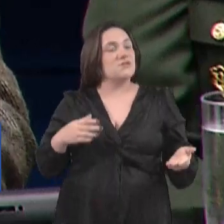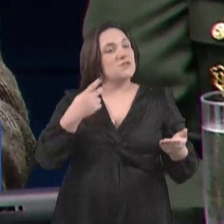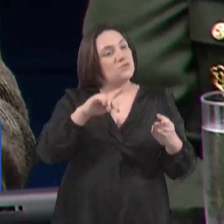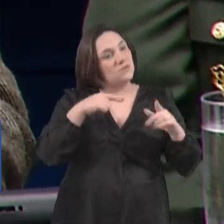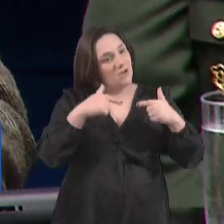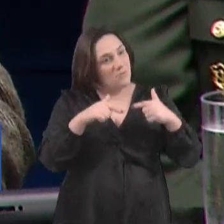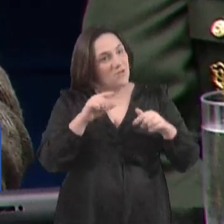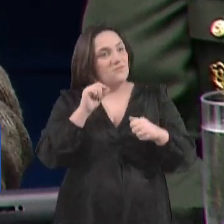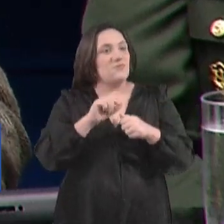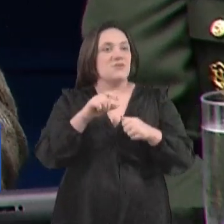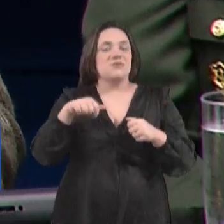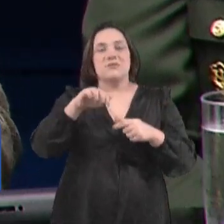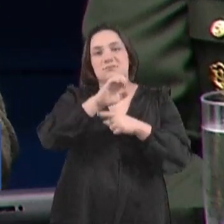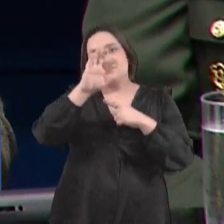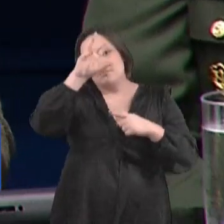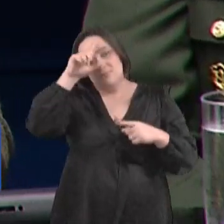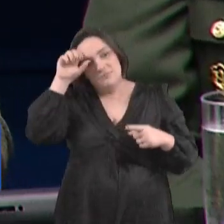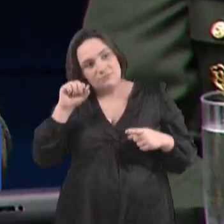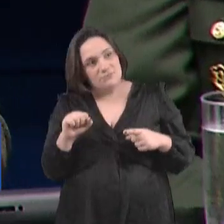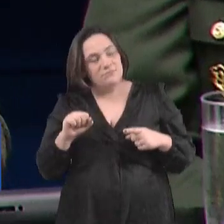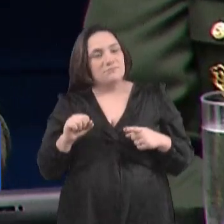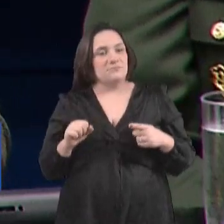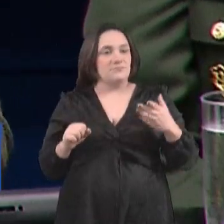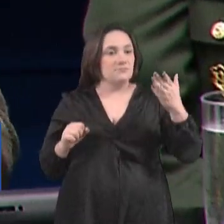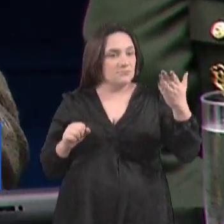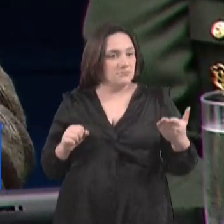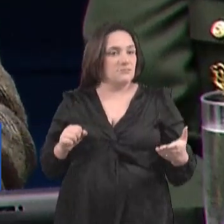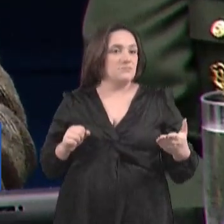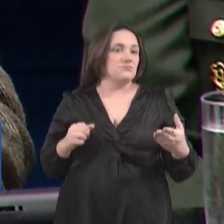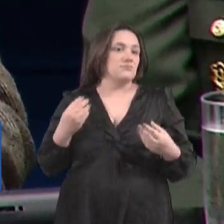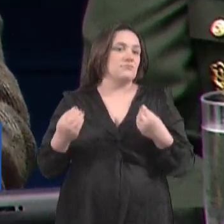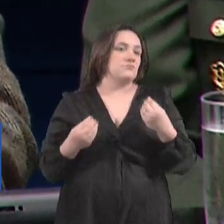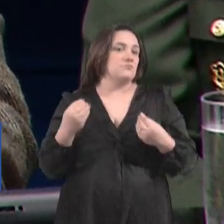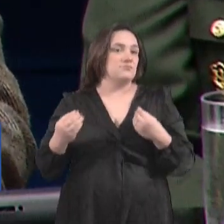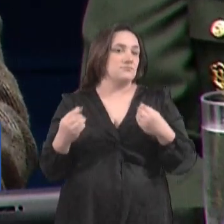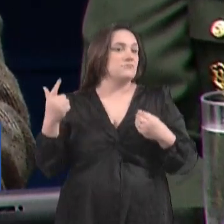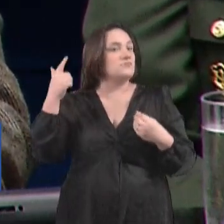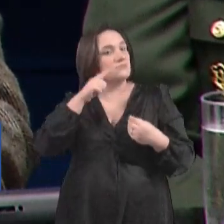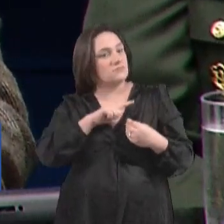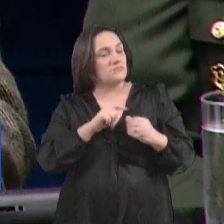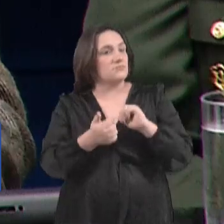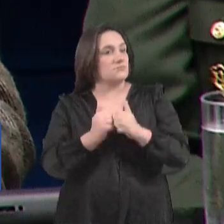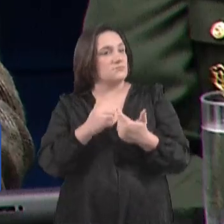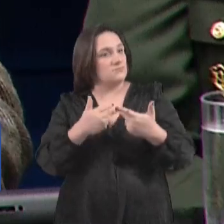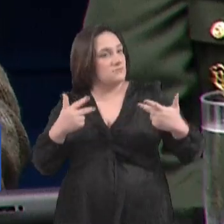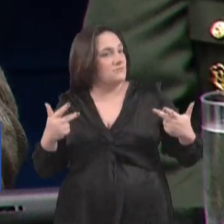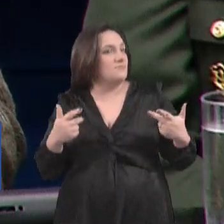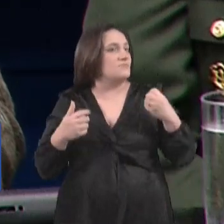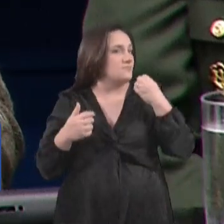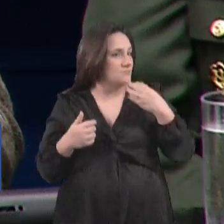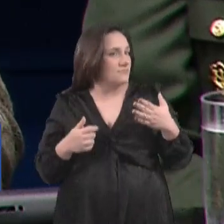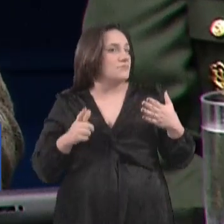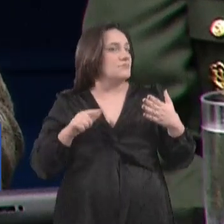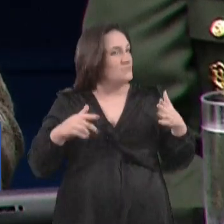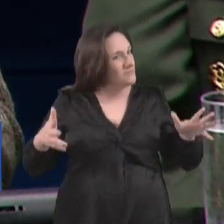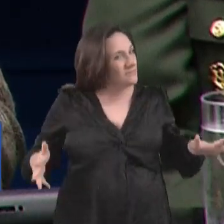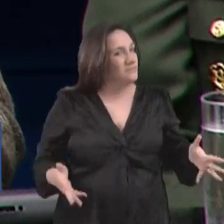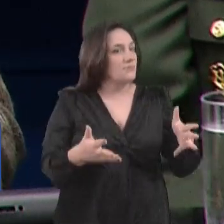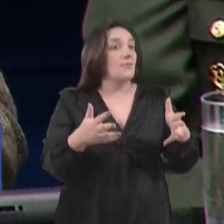que presta ao Mato Grosso do Sul e pela dimensão que você conferiu ao esporte sul-mato-grossense e agora